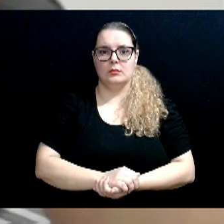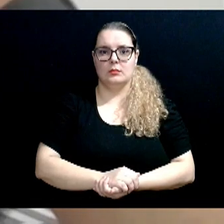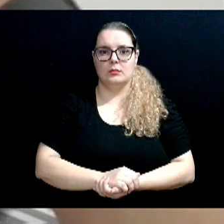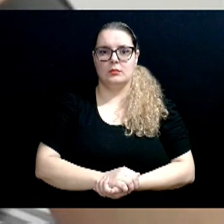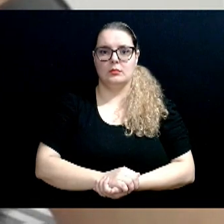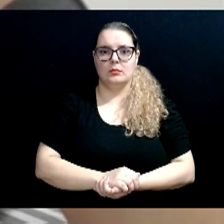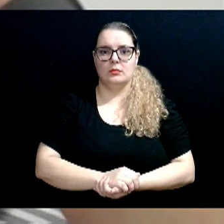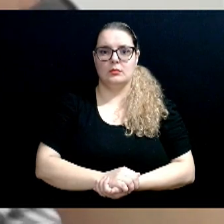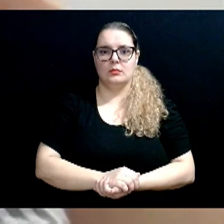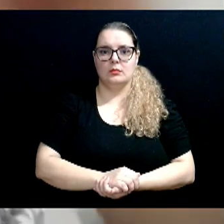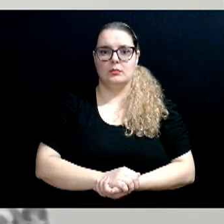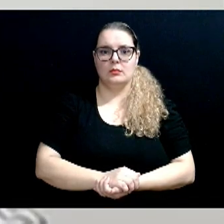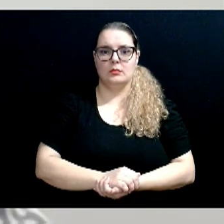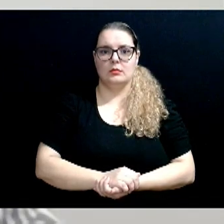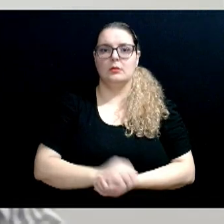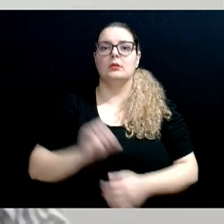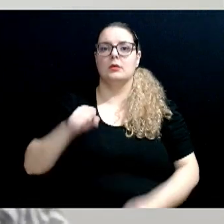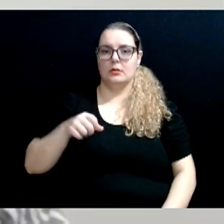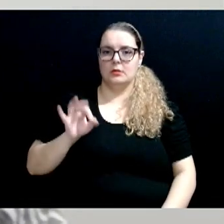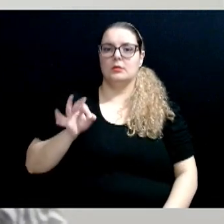Sem dúvida. É o que a gente fala.